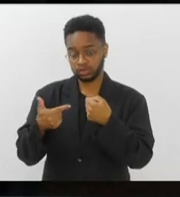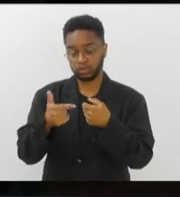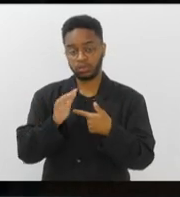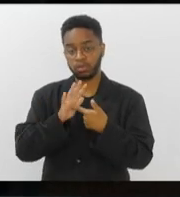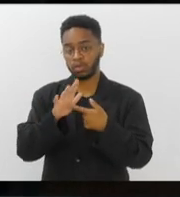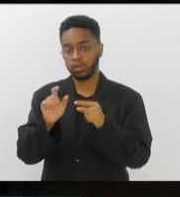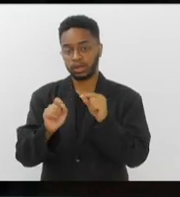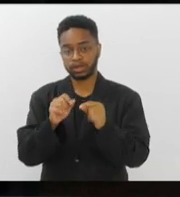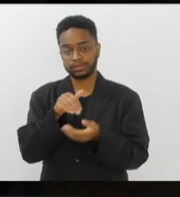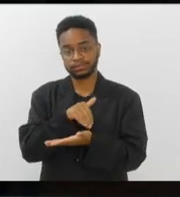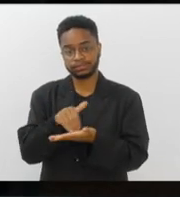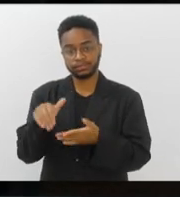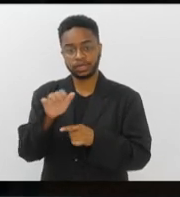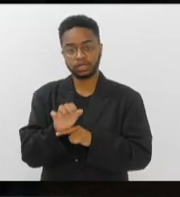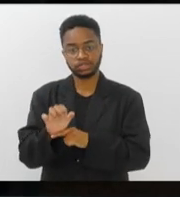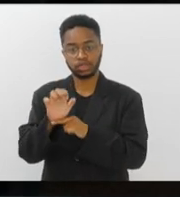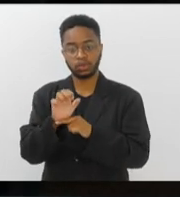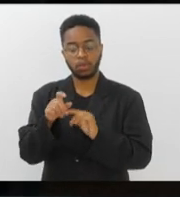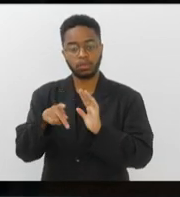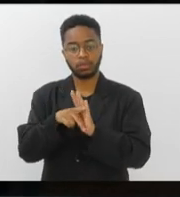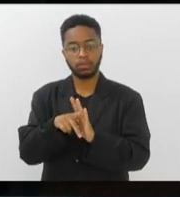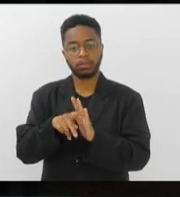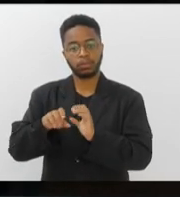que a Secretaria de Estado de Educação